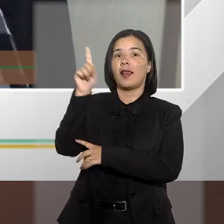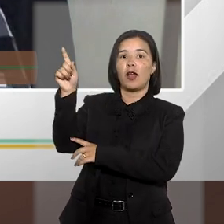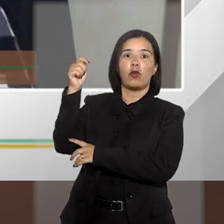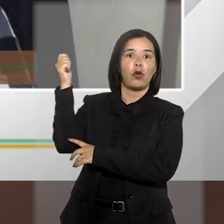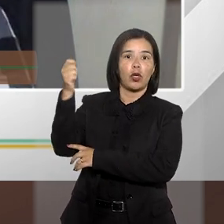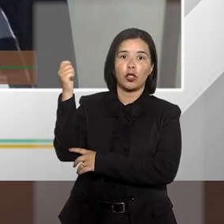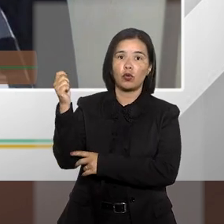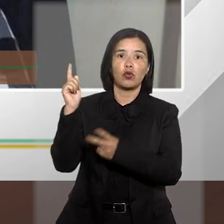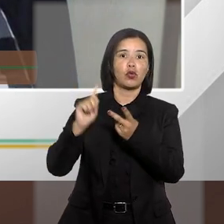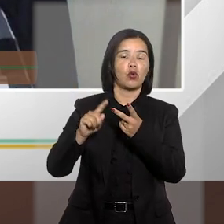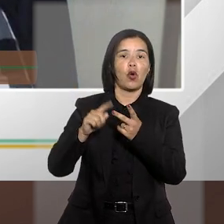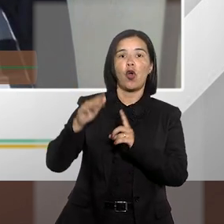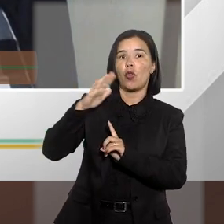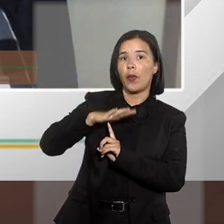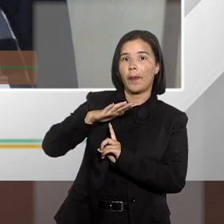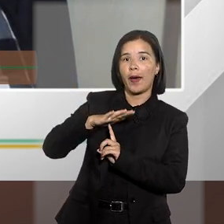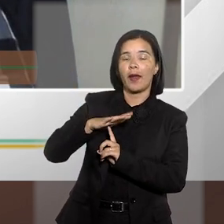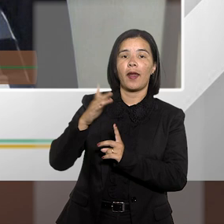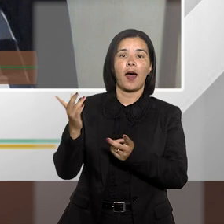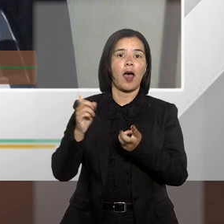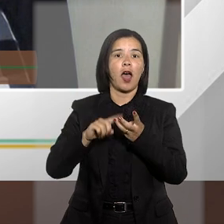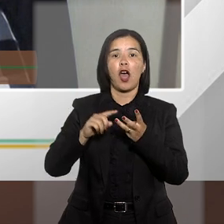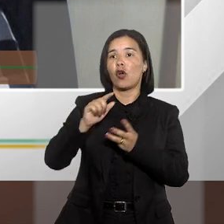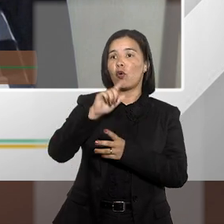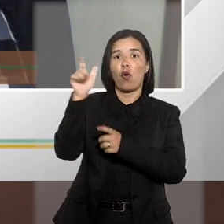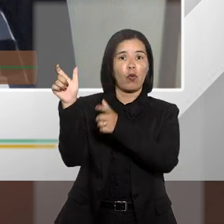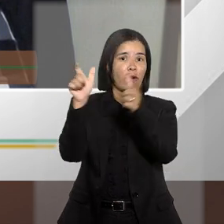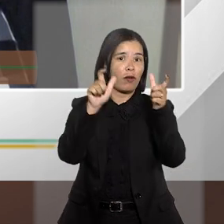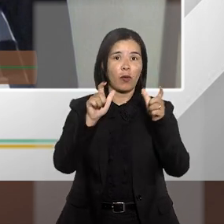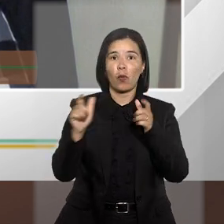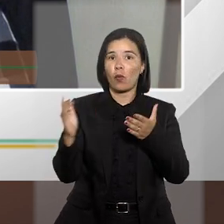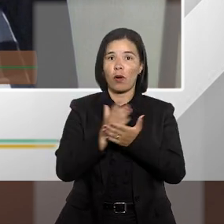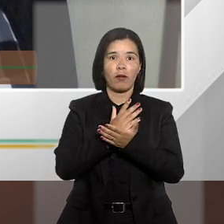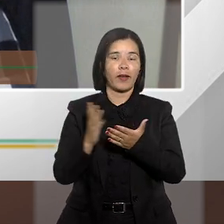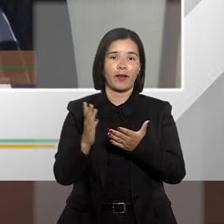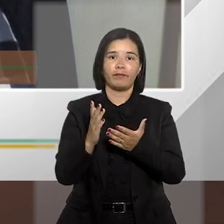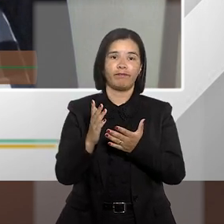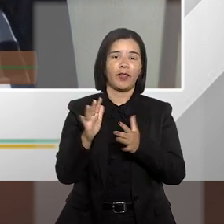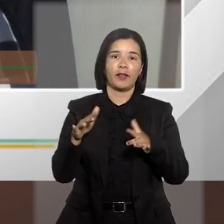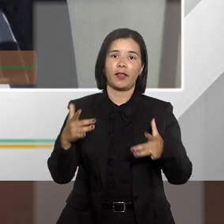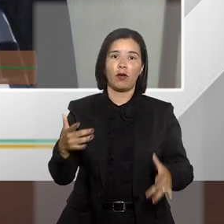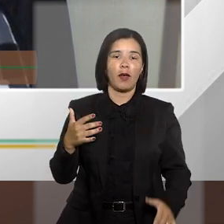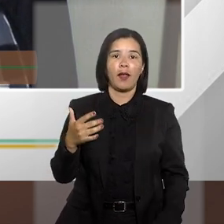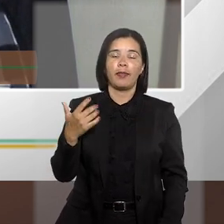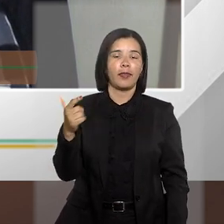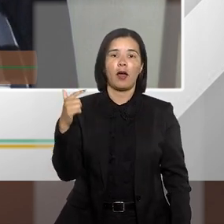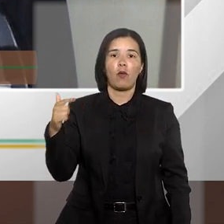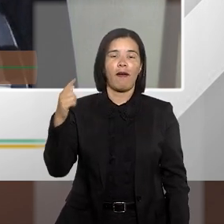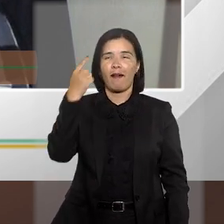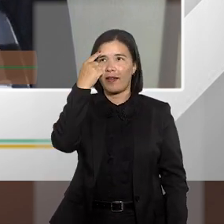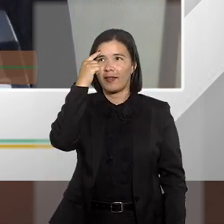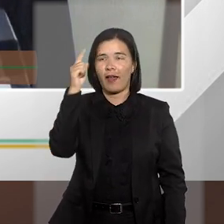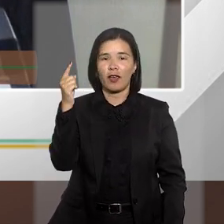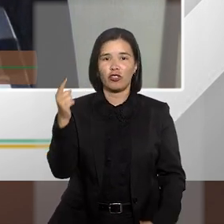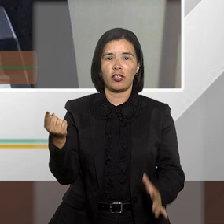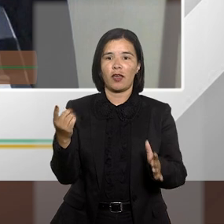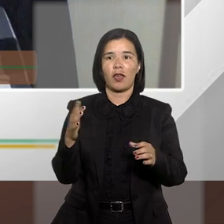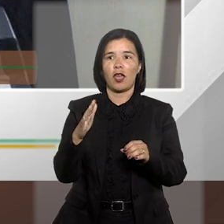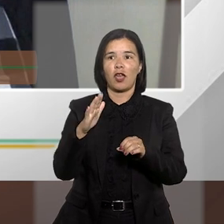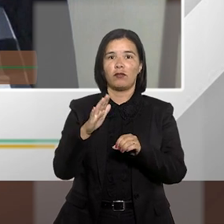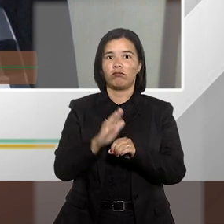são diversas as pessoas que não têm de forma nenhuma ideia de desconstruir indivíduos, mas de ajudar